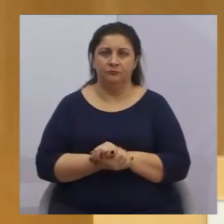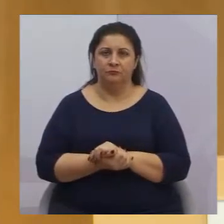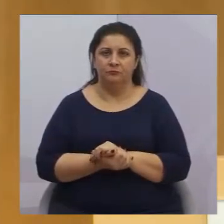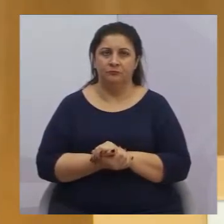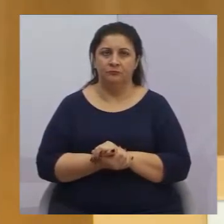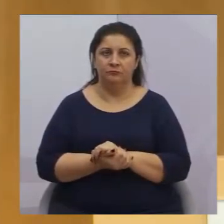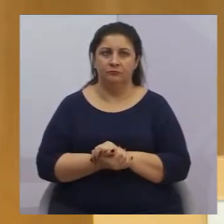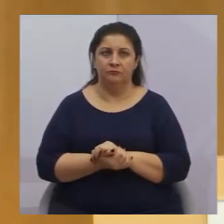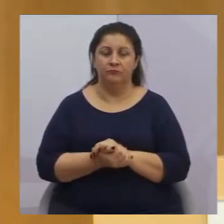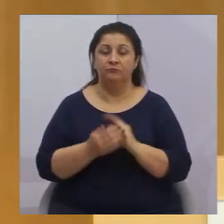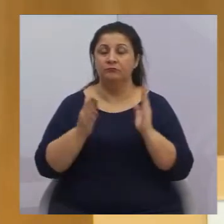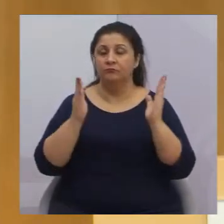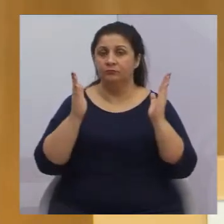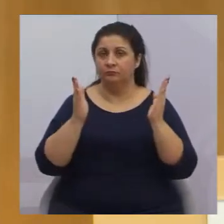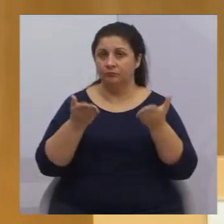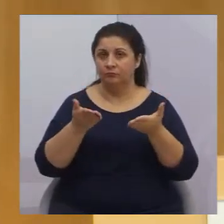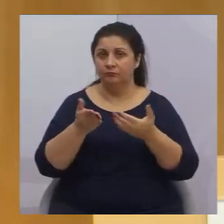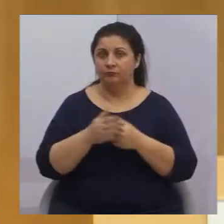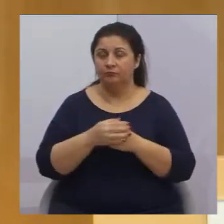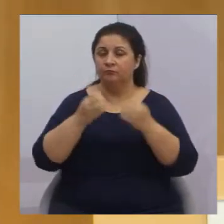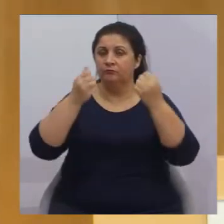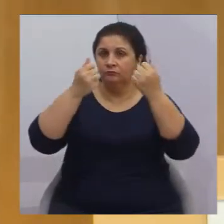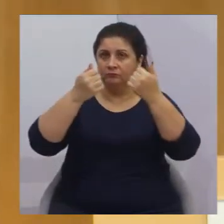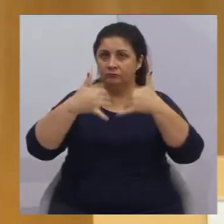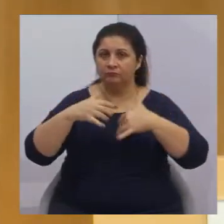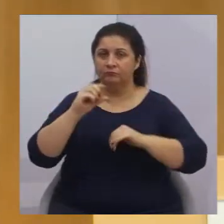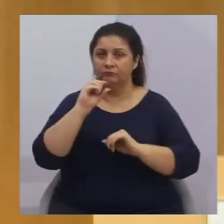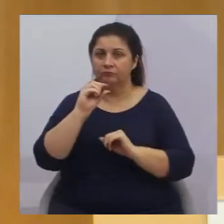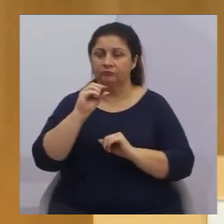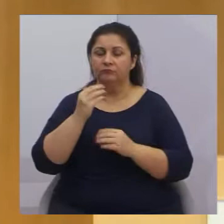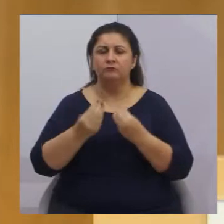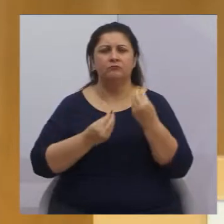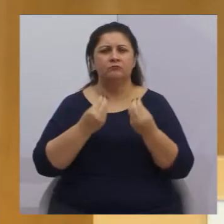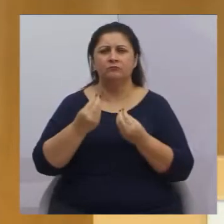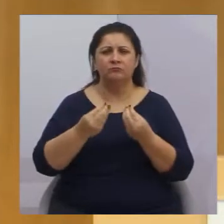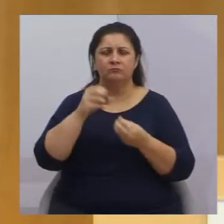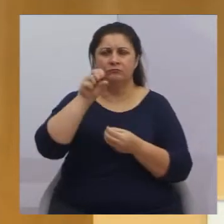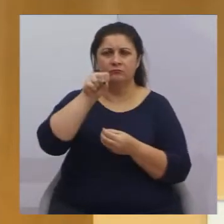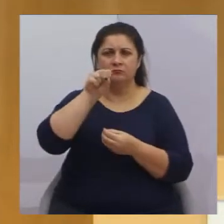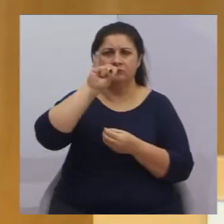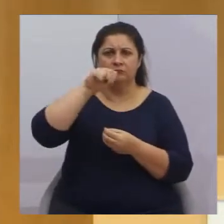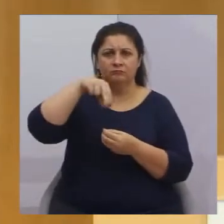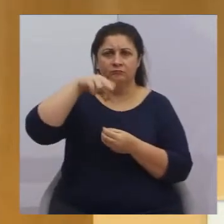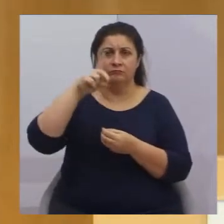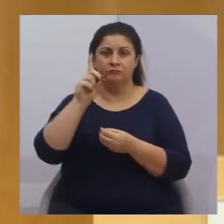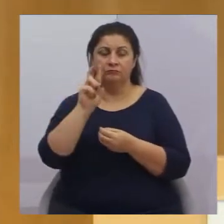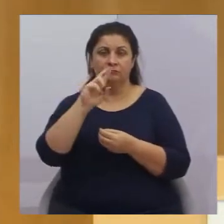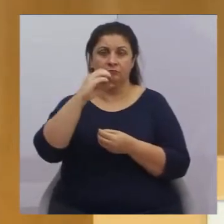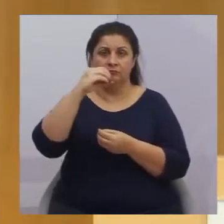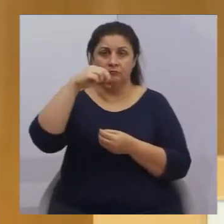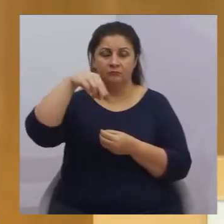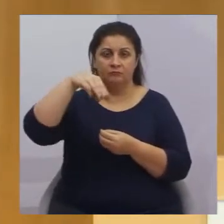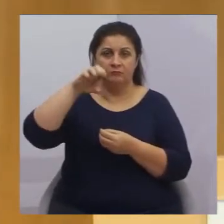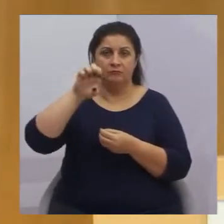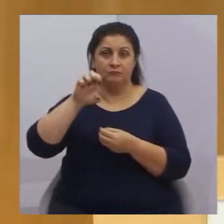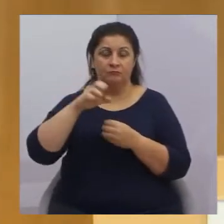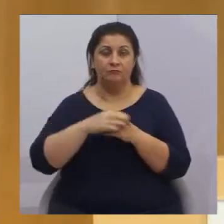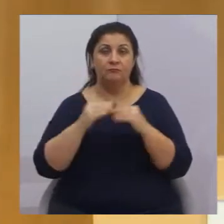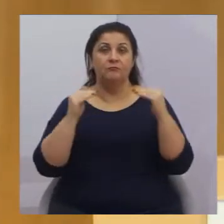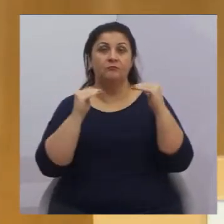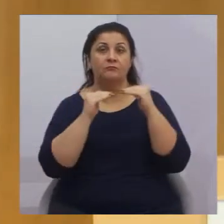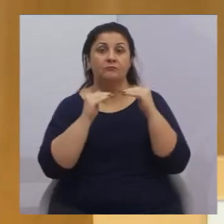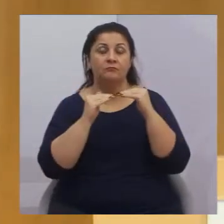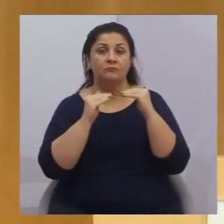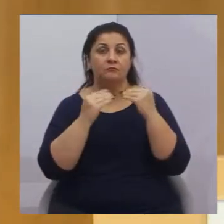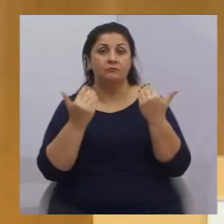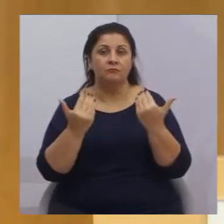nós hoje vamos falar um pouquinho dessa questão, que é uma síndrome totalmente ligada à